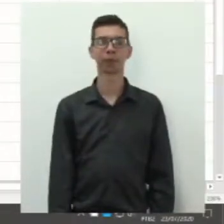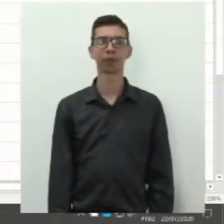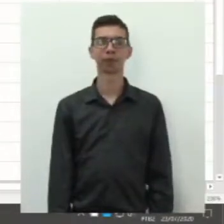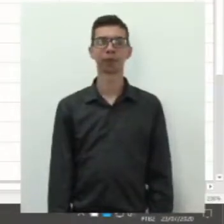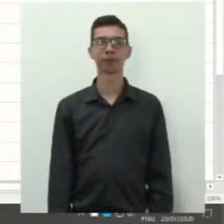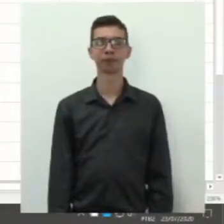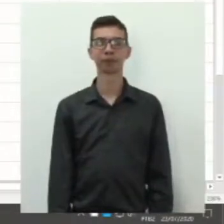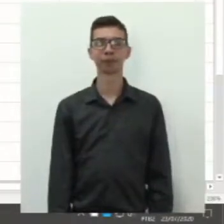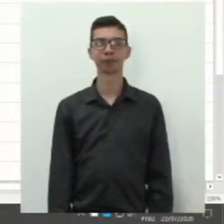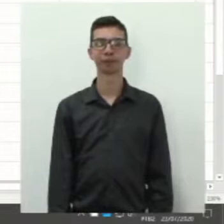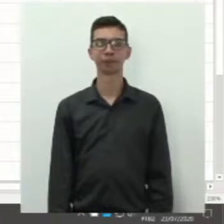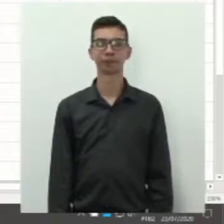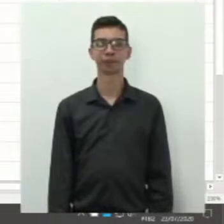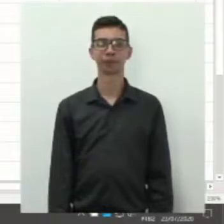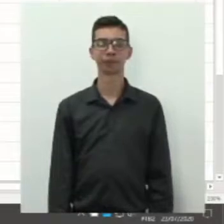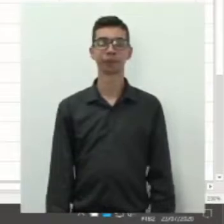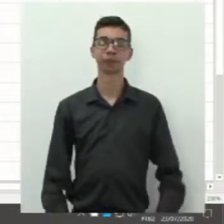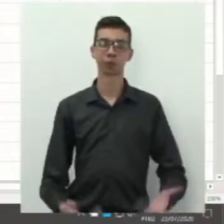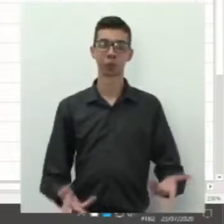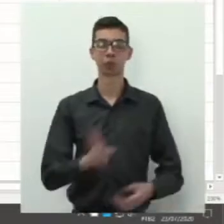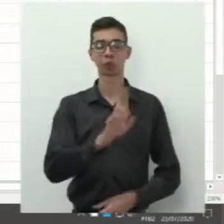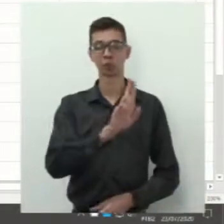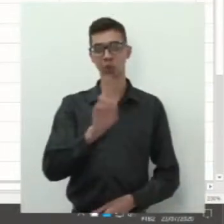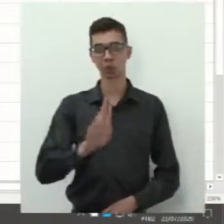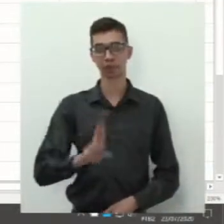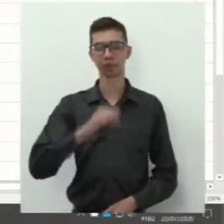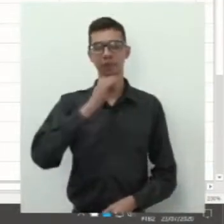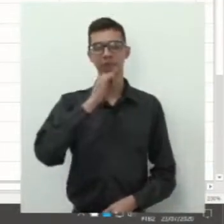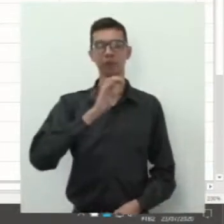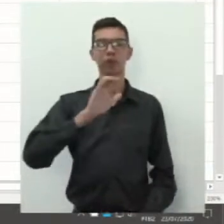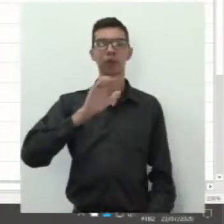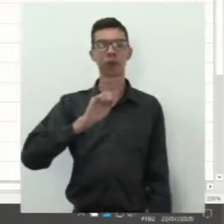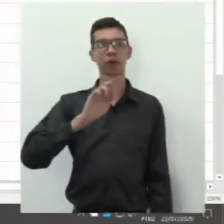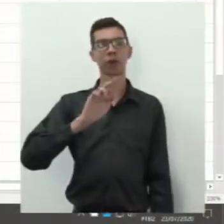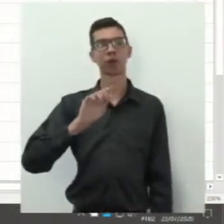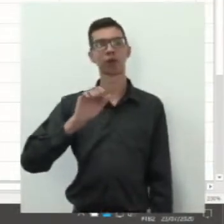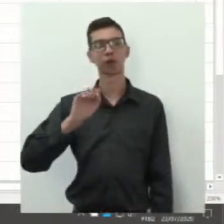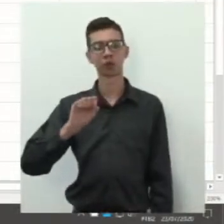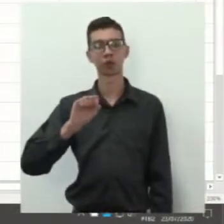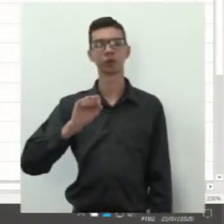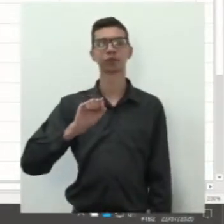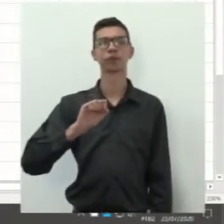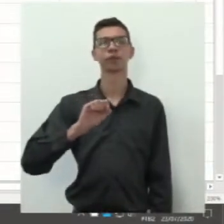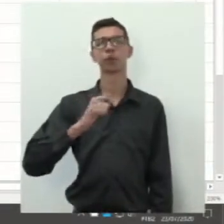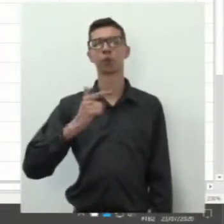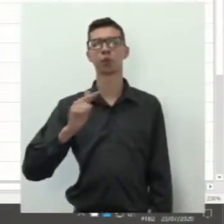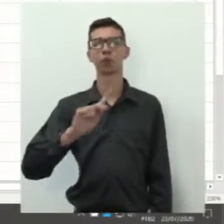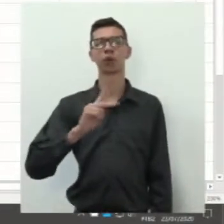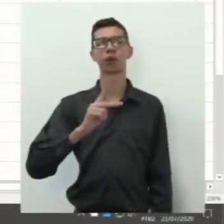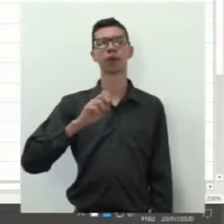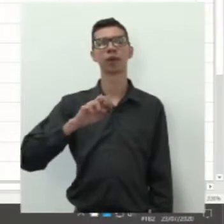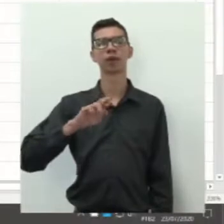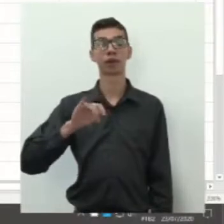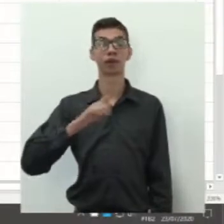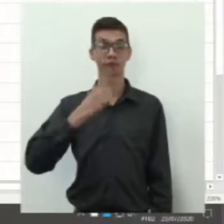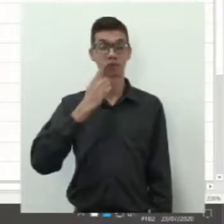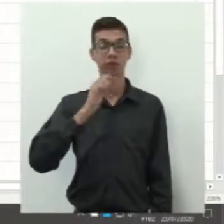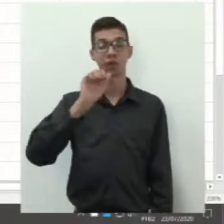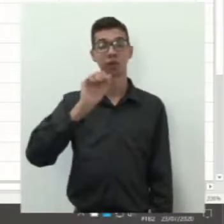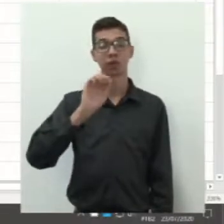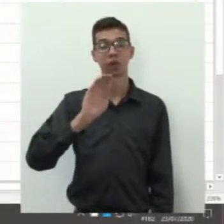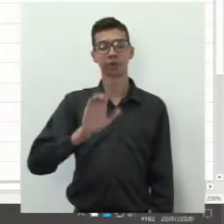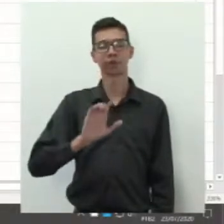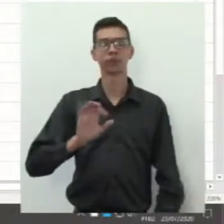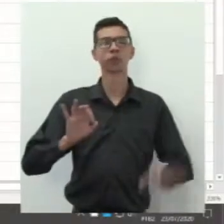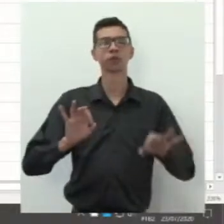ó, Augusto, Carlos Henrique, Lennon, Luísa. Então, ó, ele organizou por ordem alfabética meus dados, tá? De A a